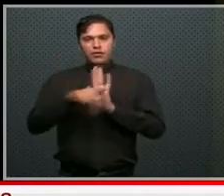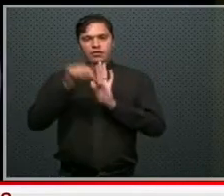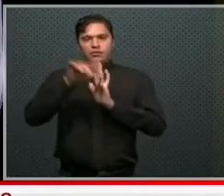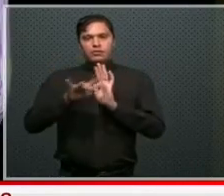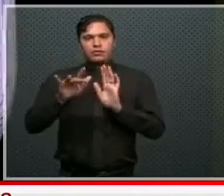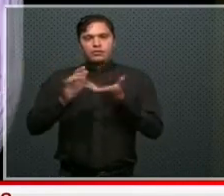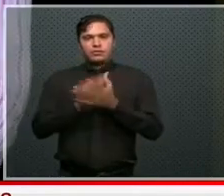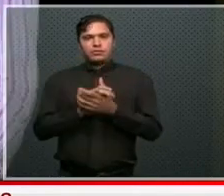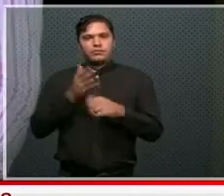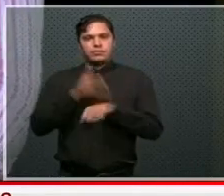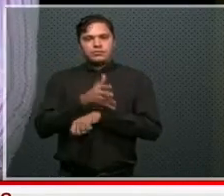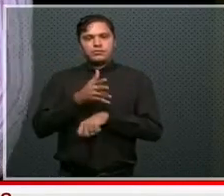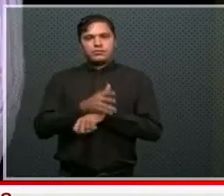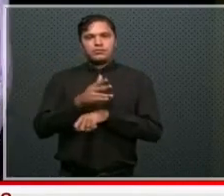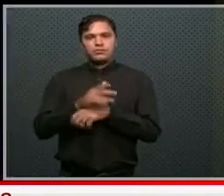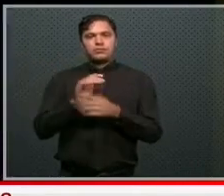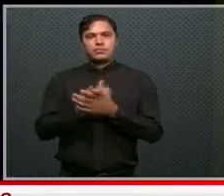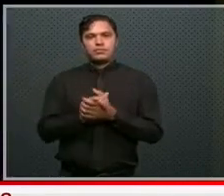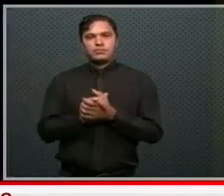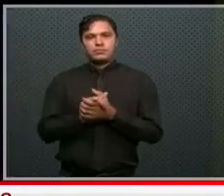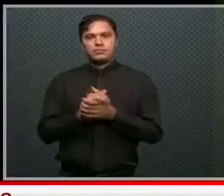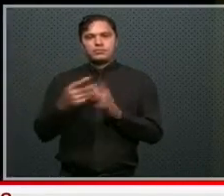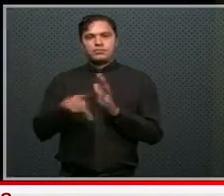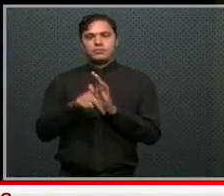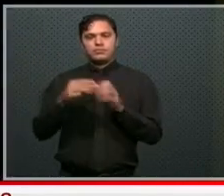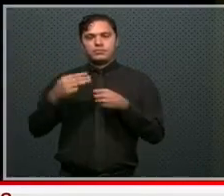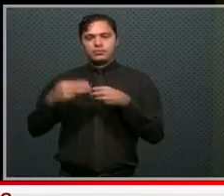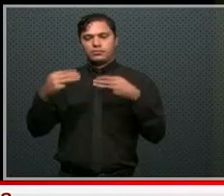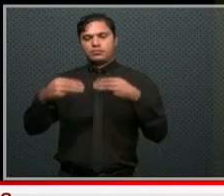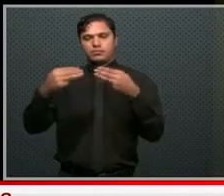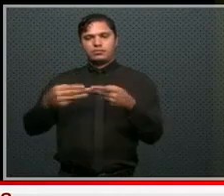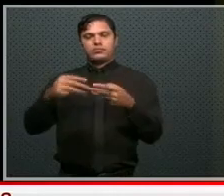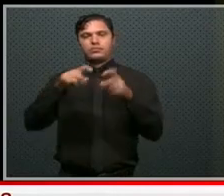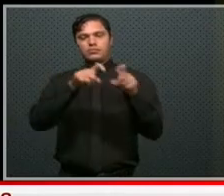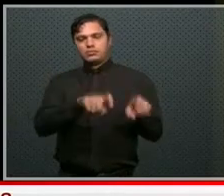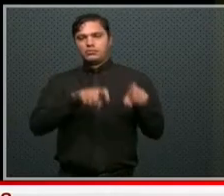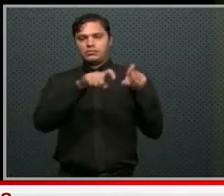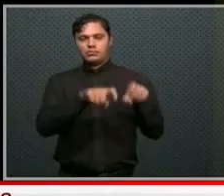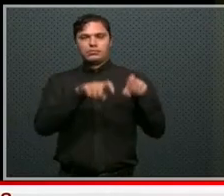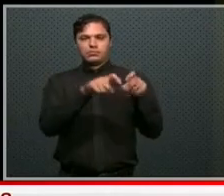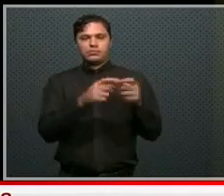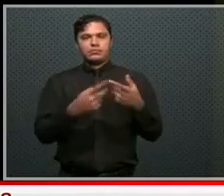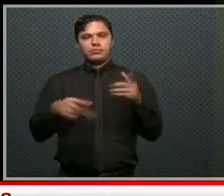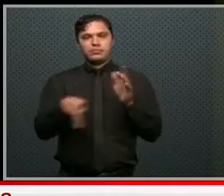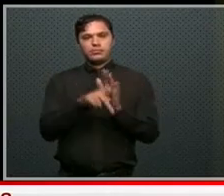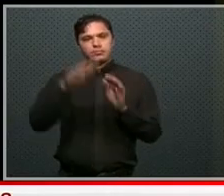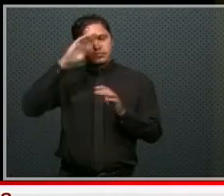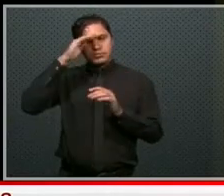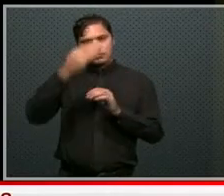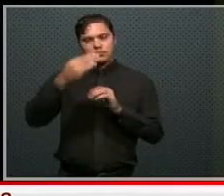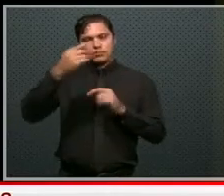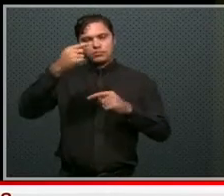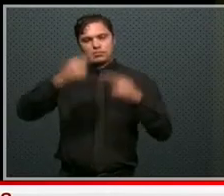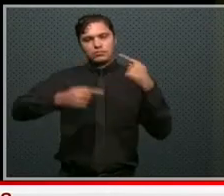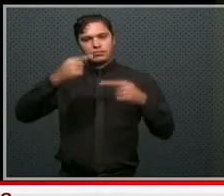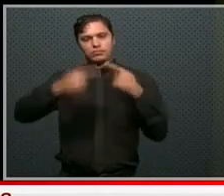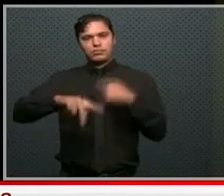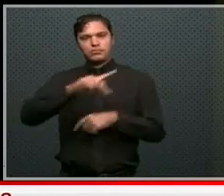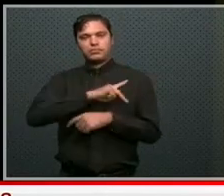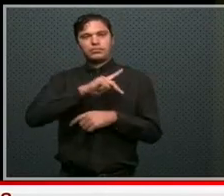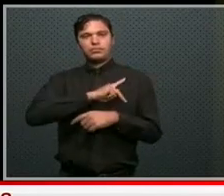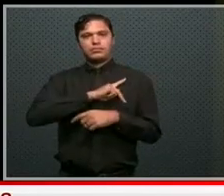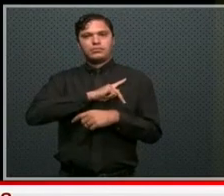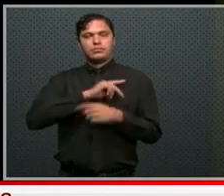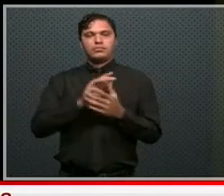parte do está vinculado ao Ministério da Agricultura que é um ministério fundamental para a políticas públicas então o ministério